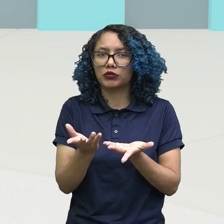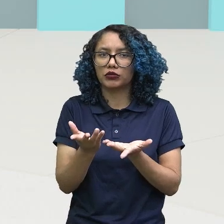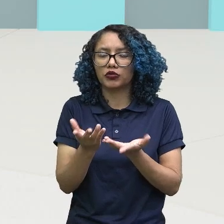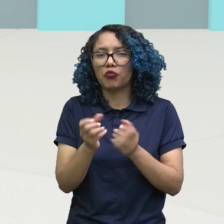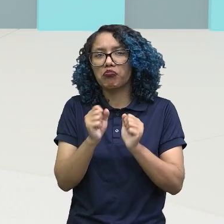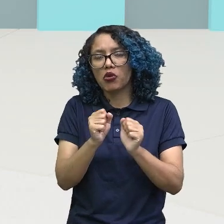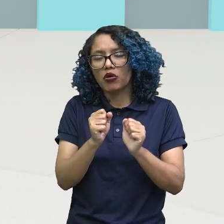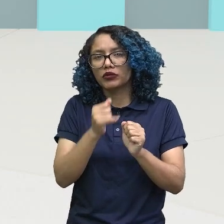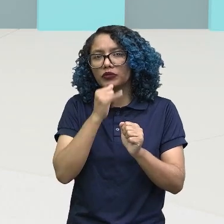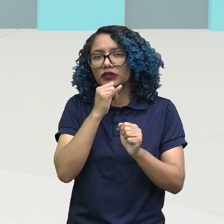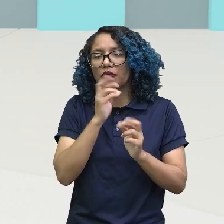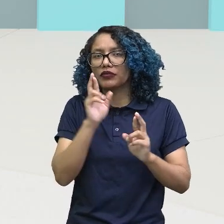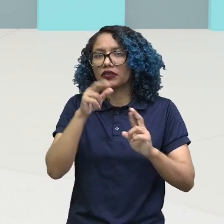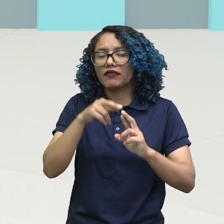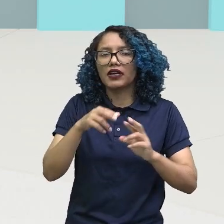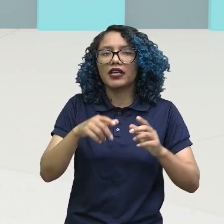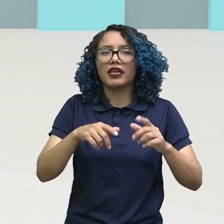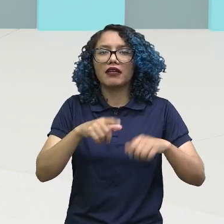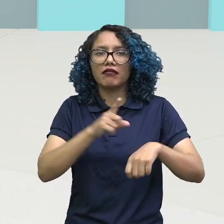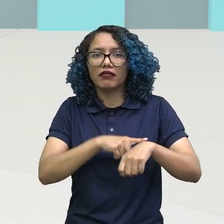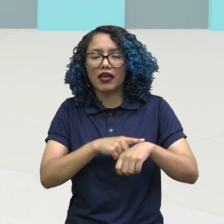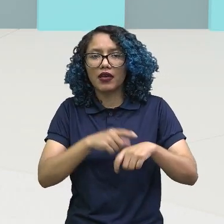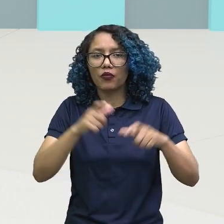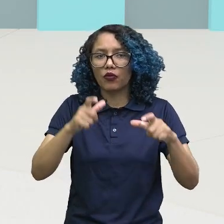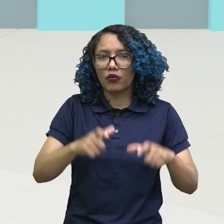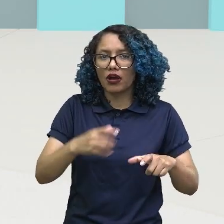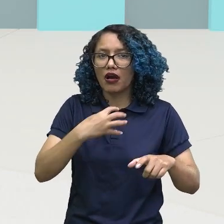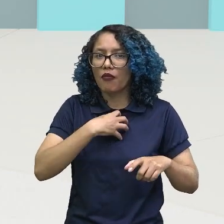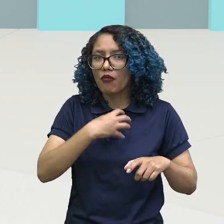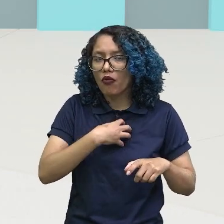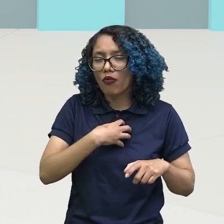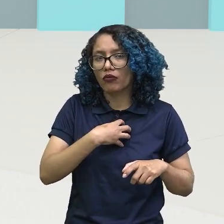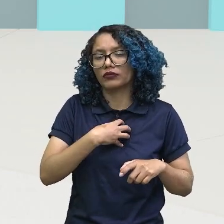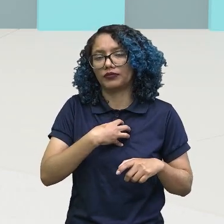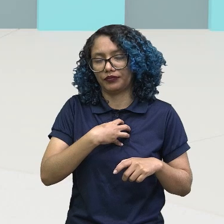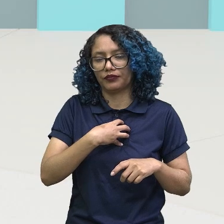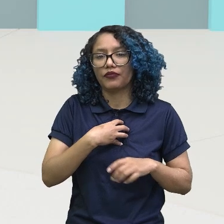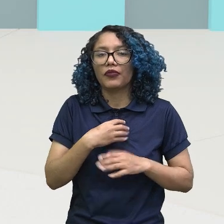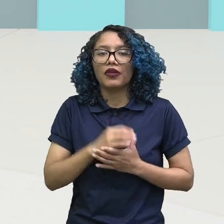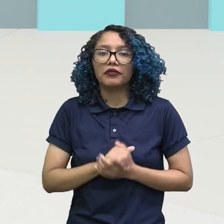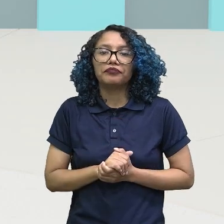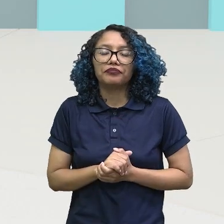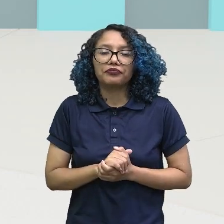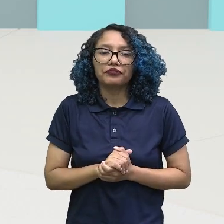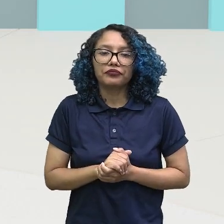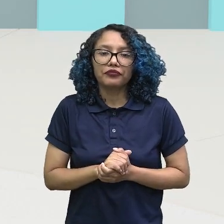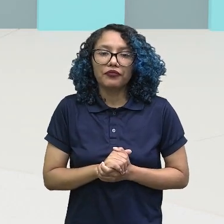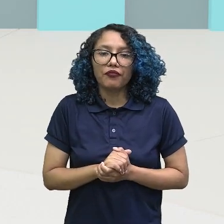de tempo, de lugar, de modo. E essas orações, elas vão